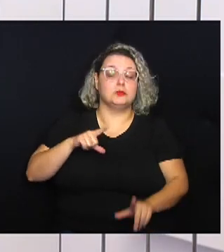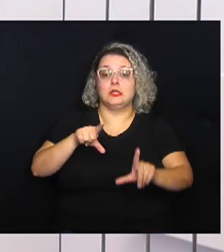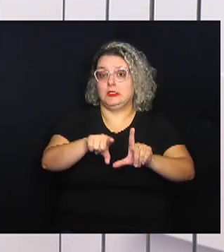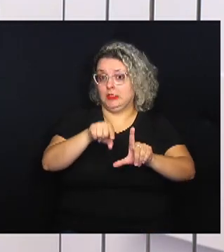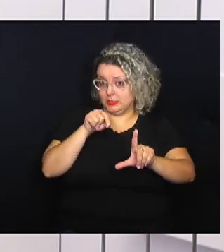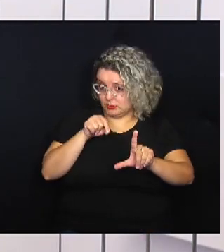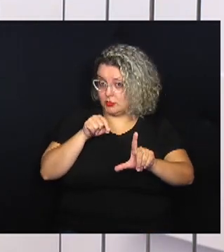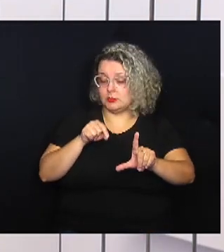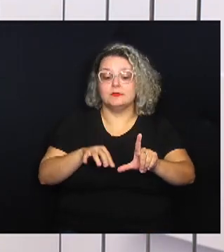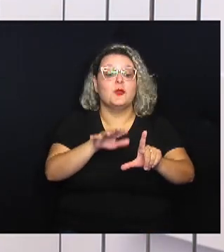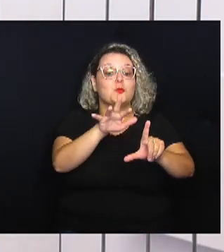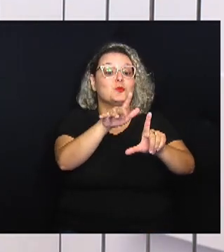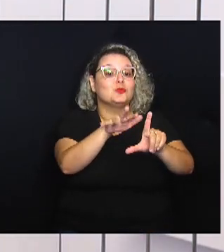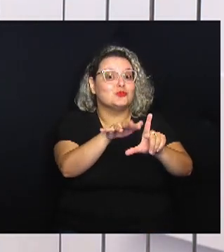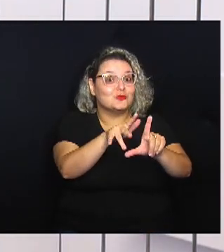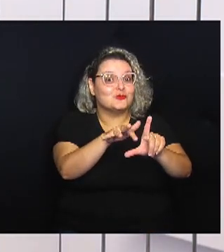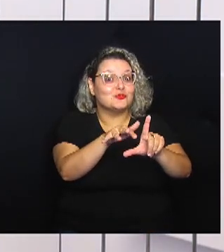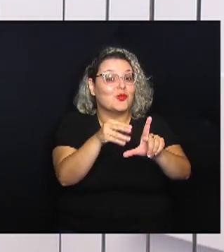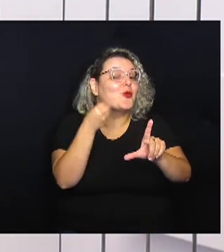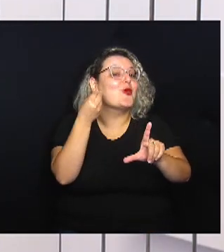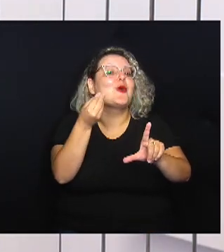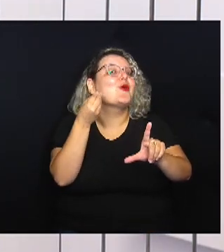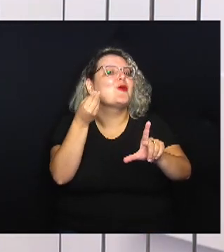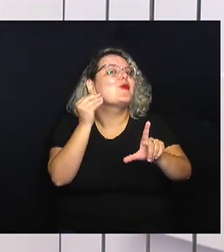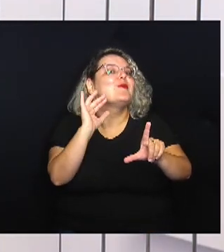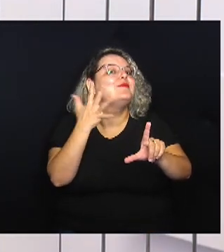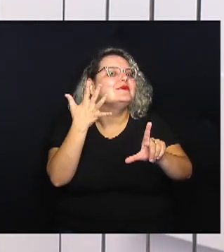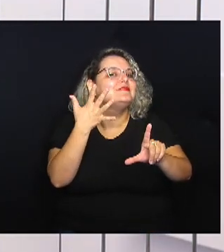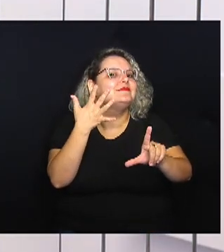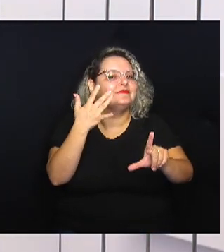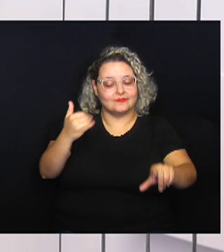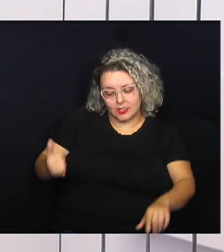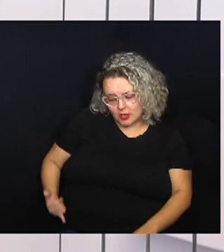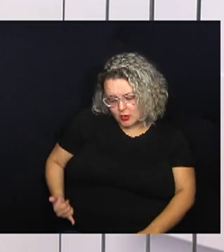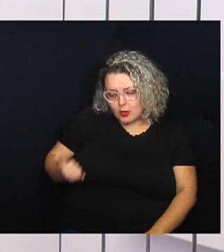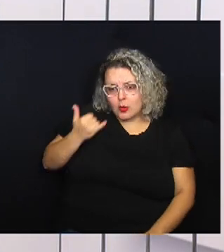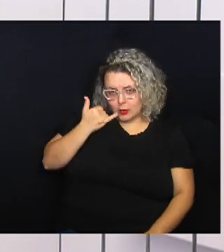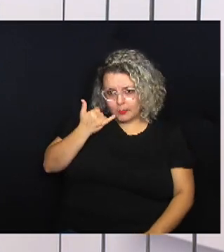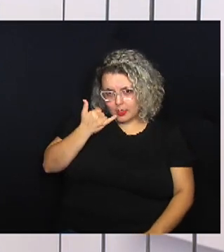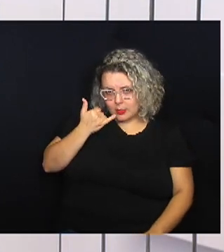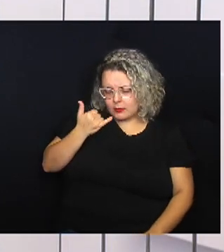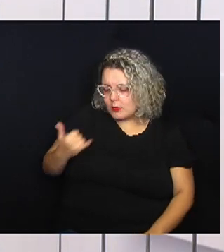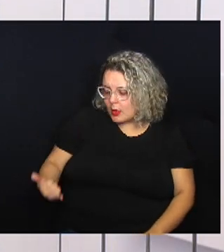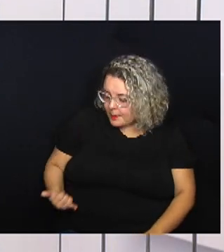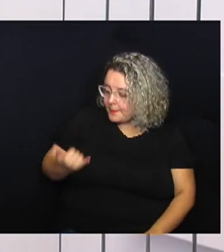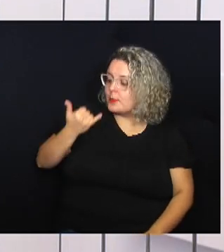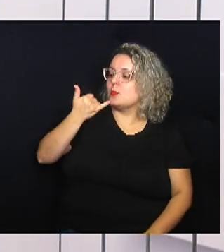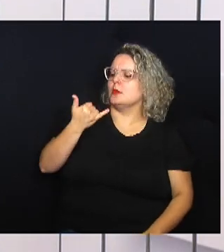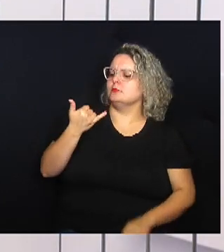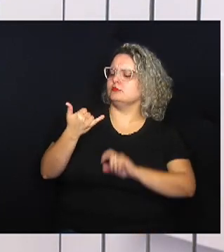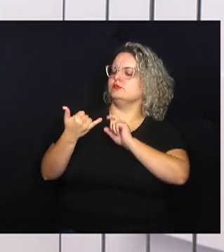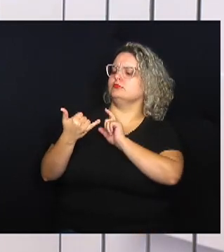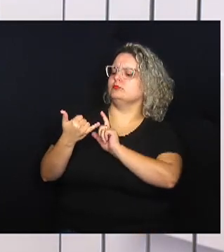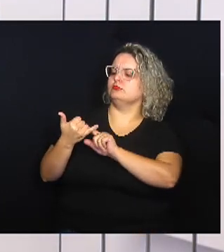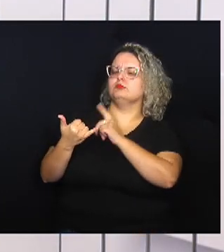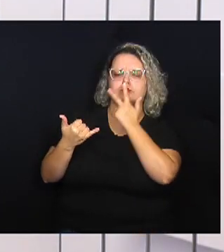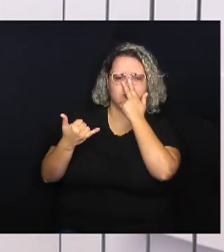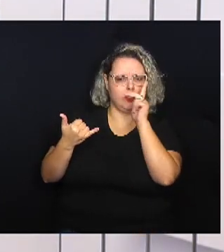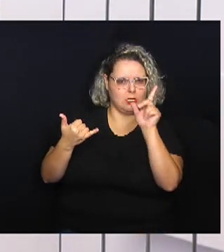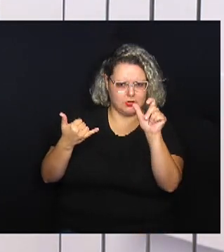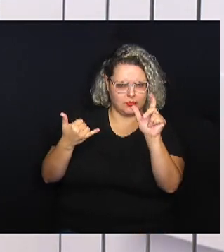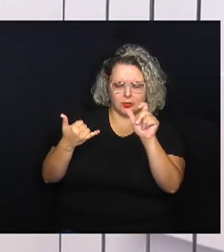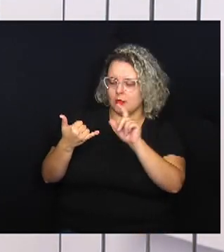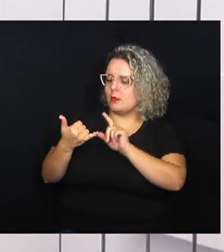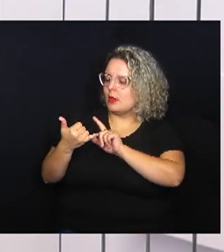opção de enviar a sua mensagem através do nosso QR Code está com o seu celular aí perto pegue o celular abre a câmera